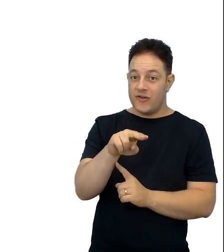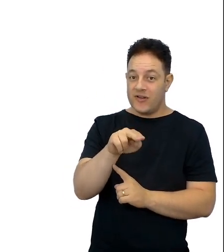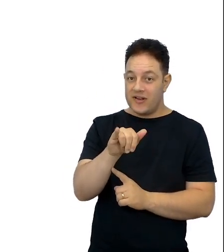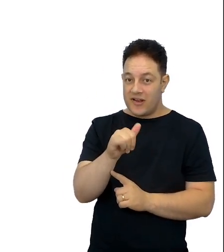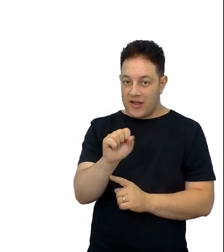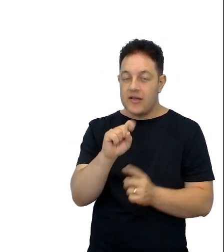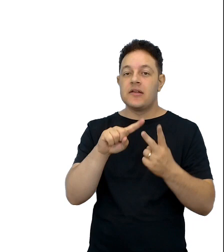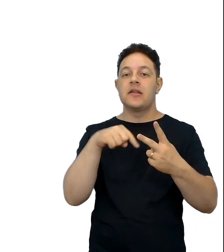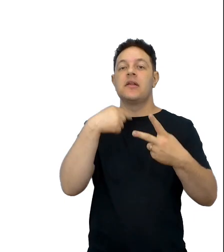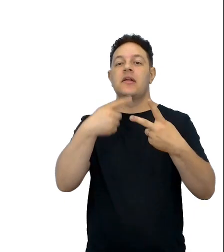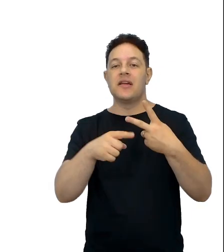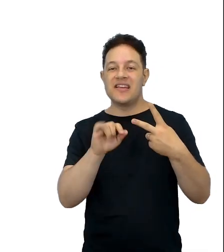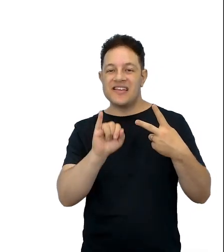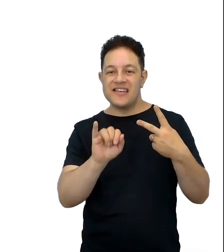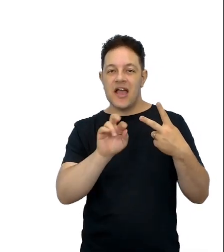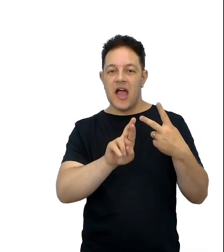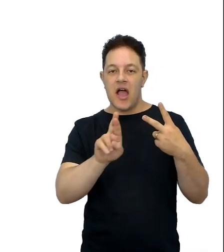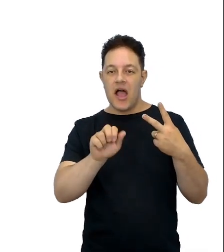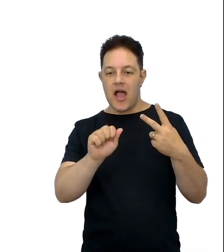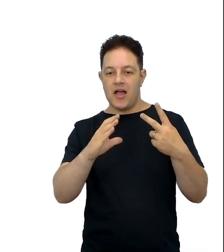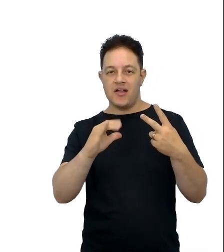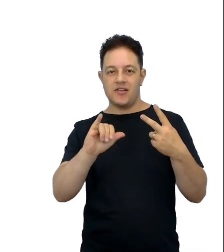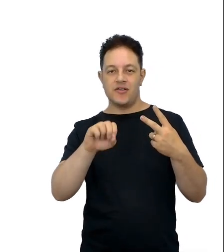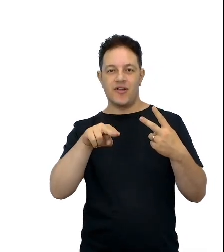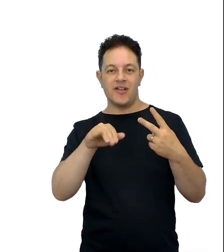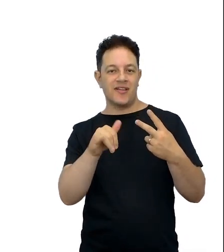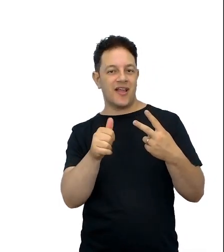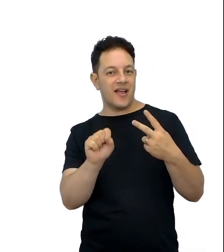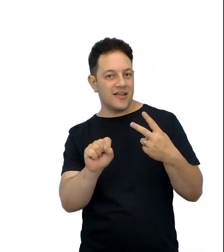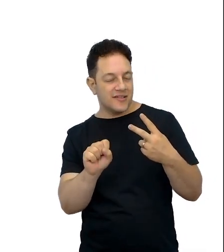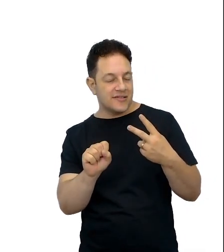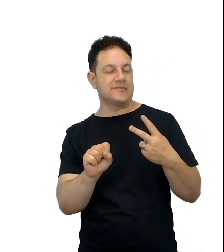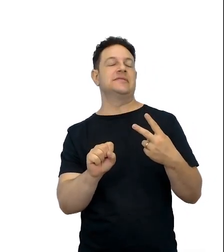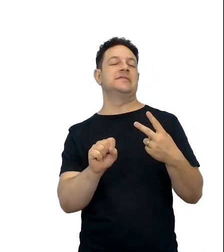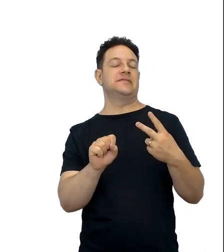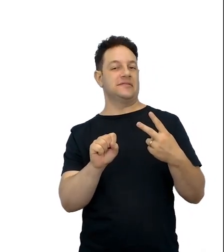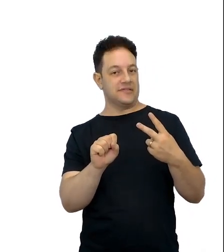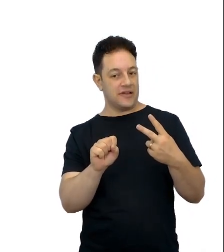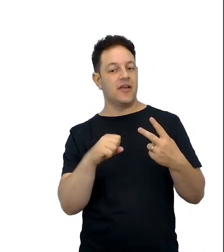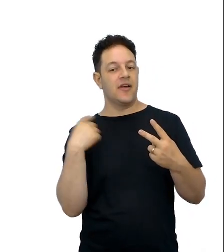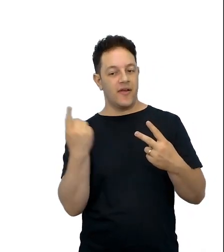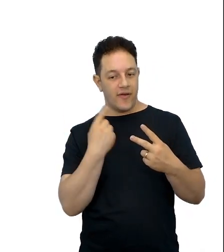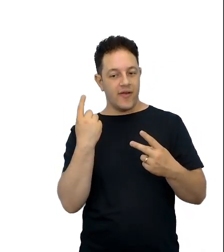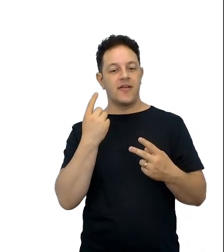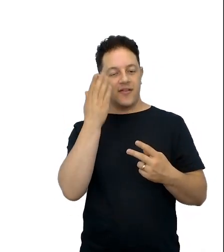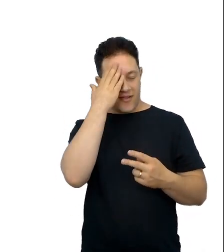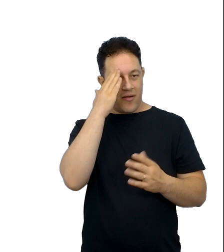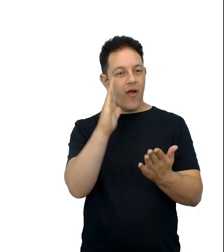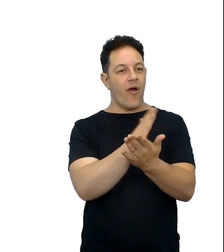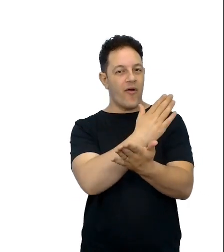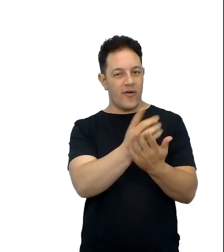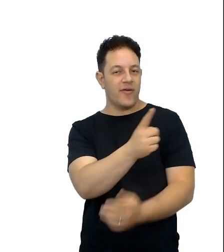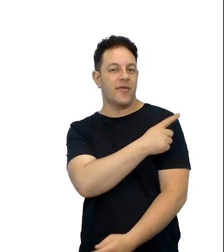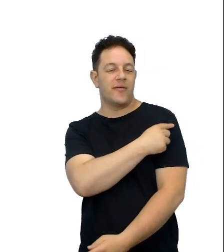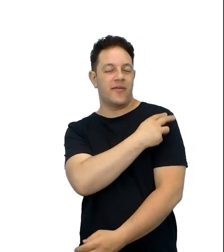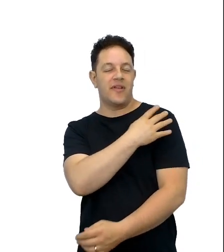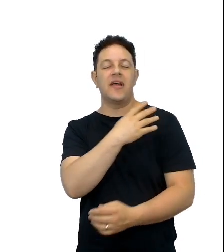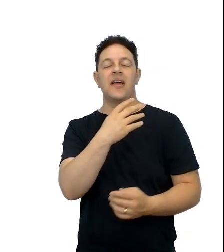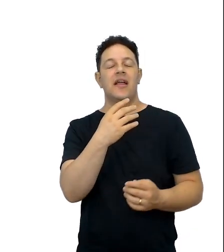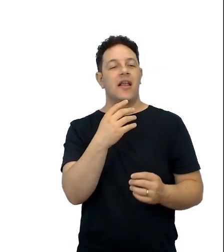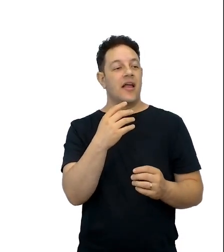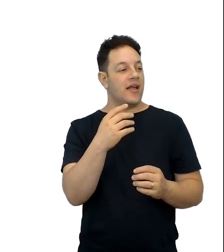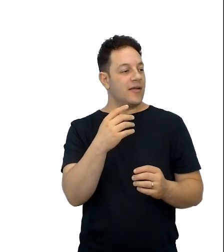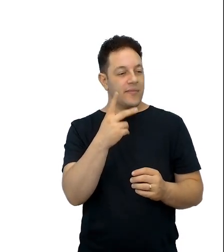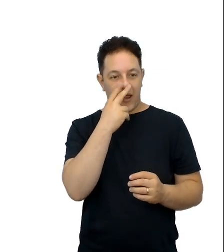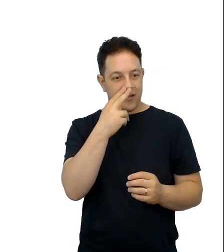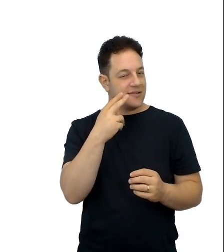depois vem os irracionais, né, nós sabemos que nós temos sérios, assim, desafios, tá bom?